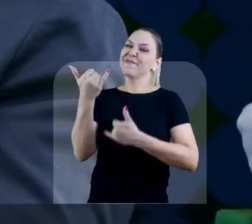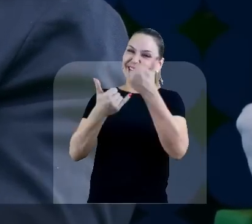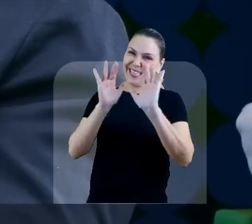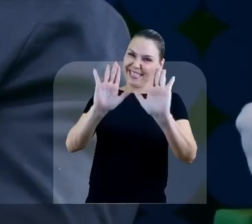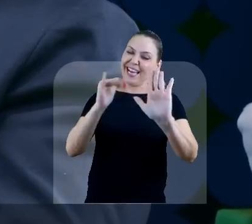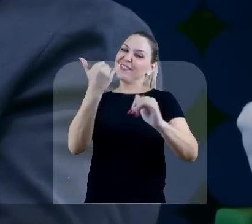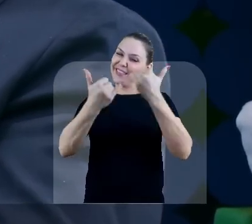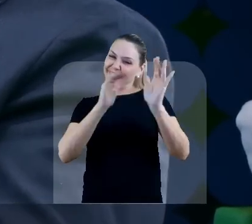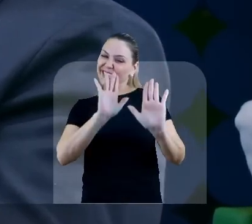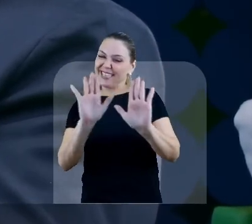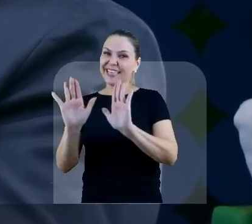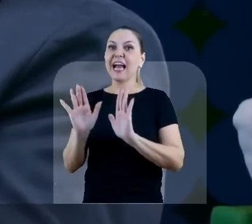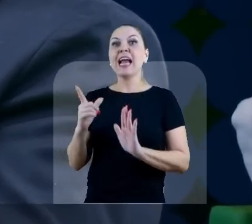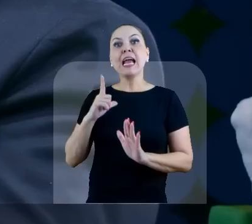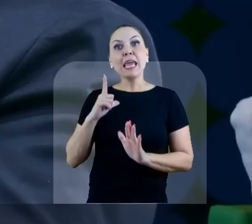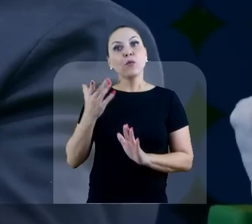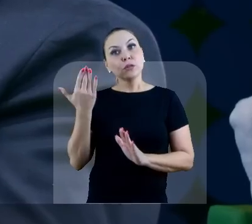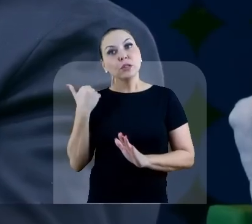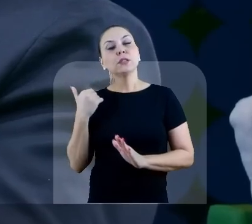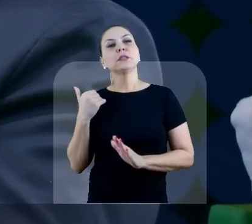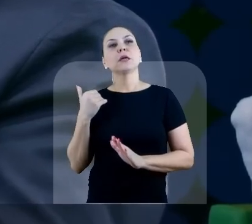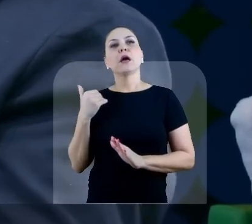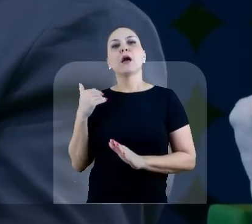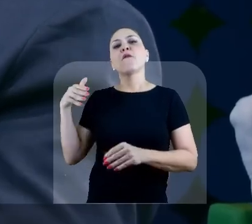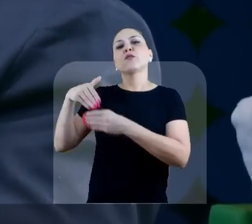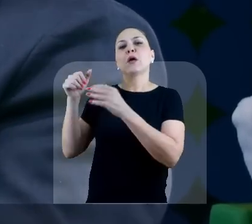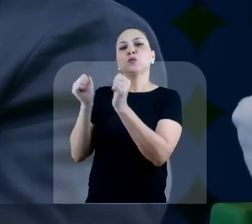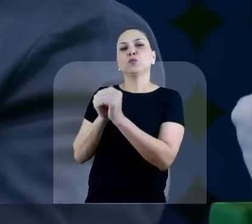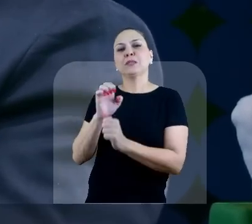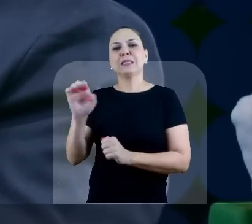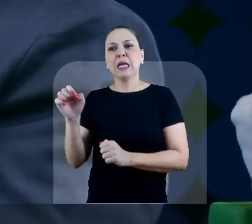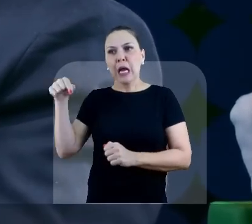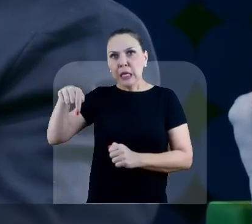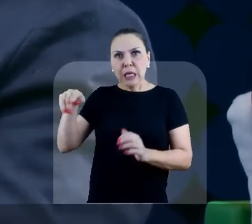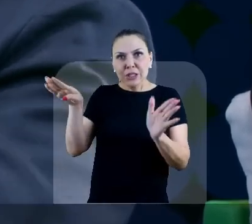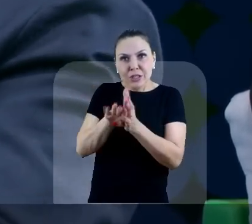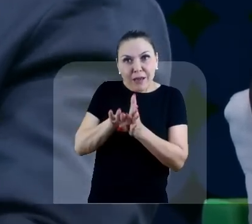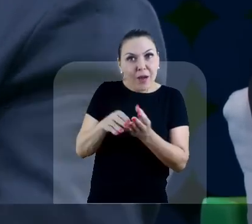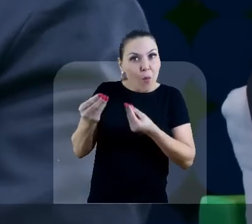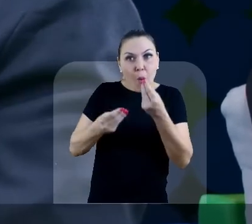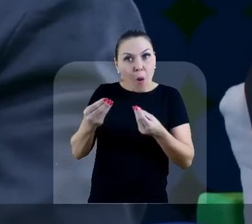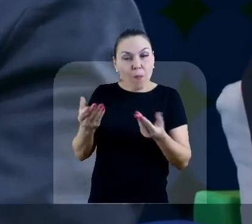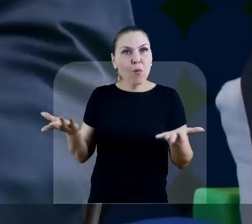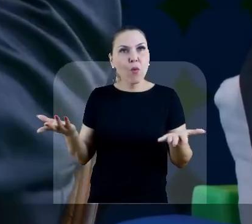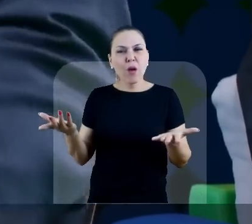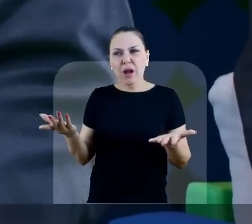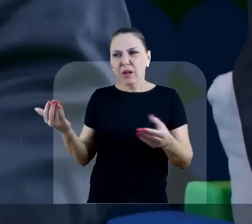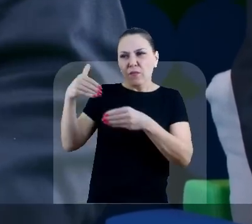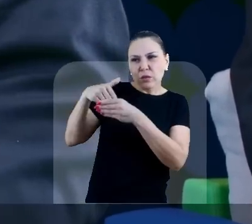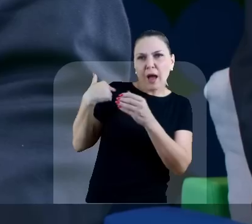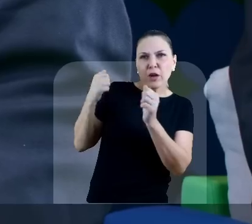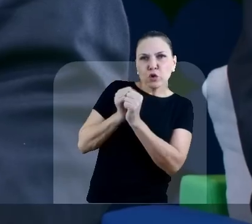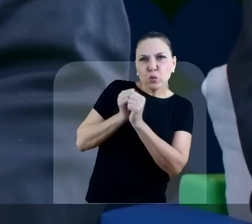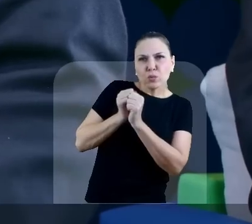experiência. Eu votava com a esquerda, com o deputado, quando cheguei aqui. Sim. Tinha o maior orgulho. Ou eles votavam comigo,